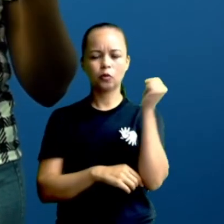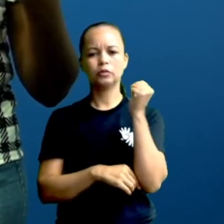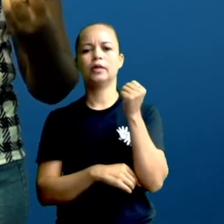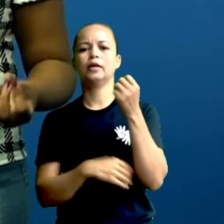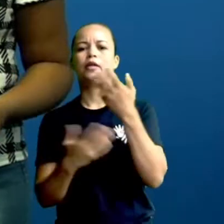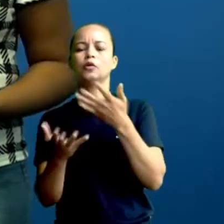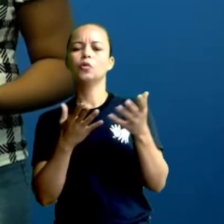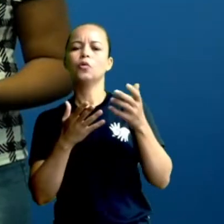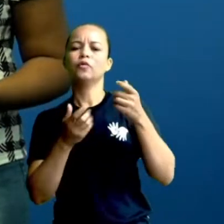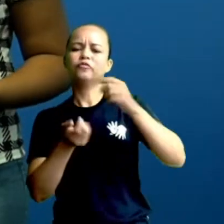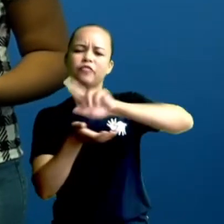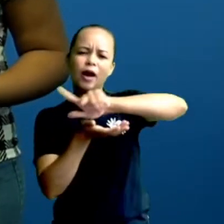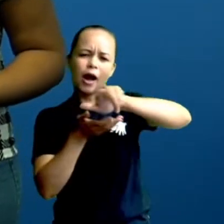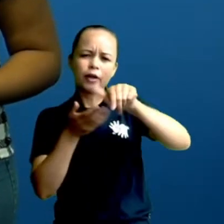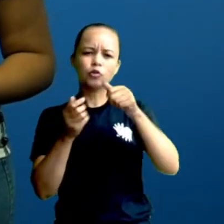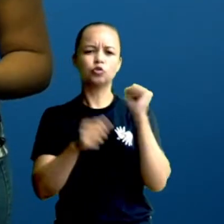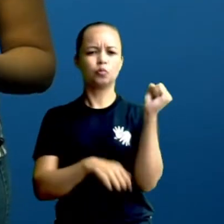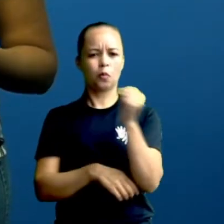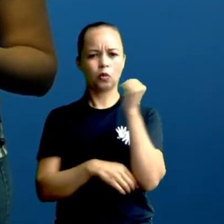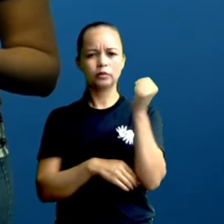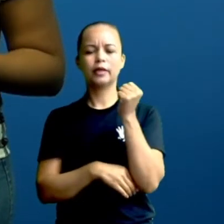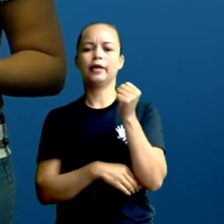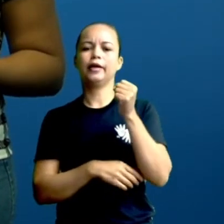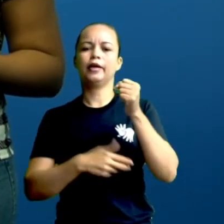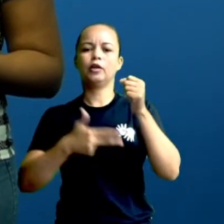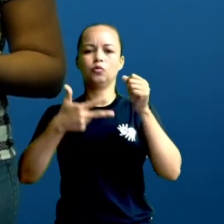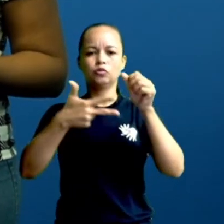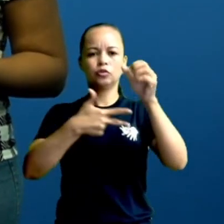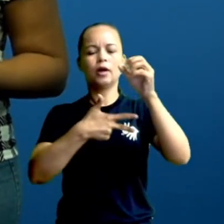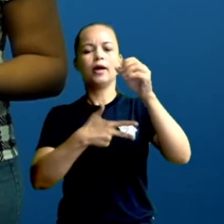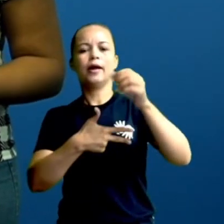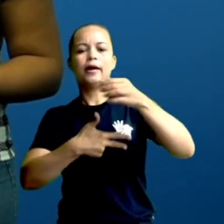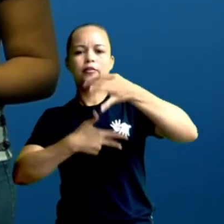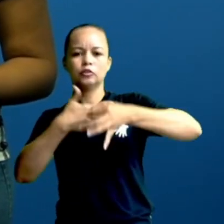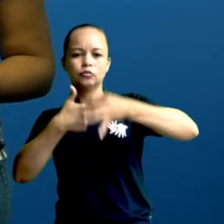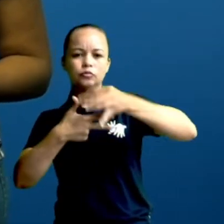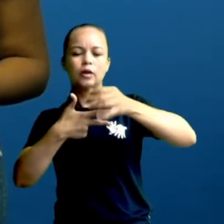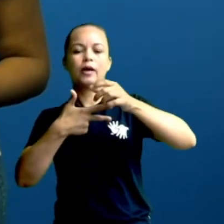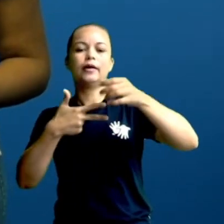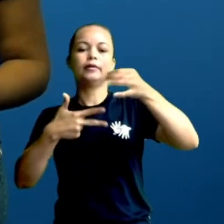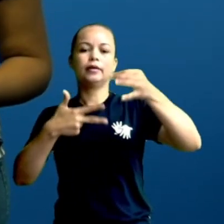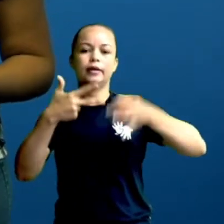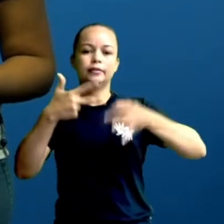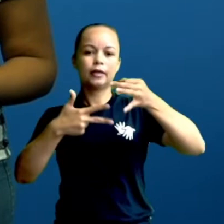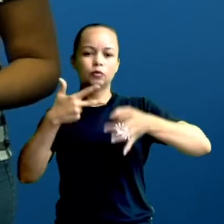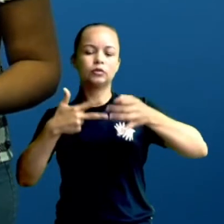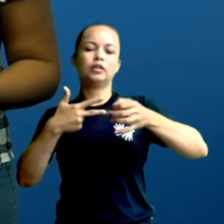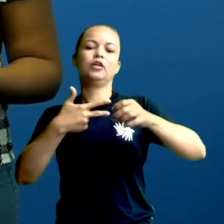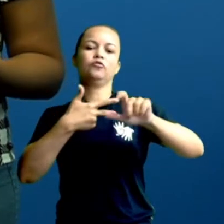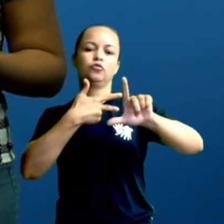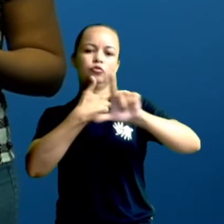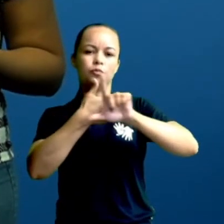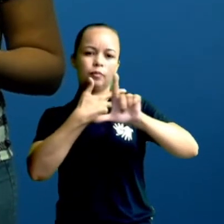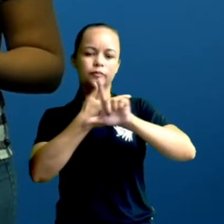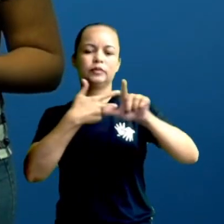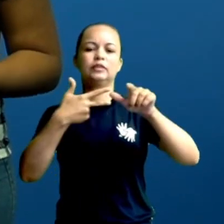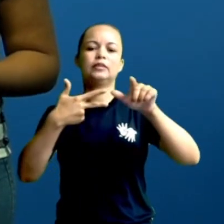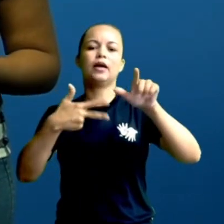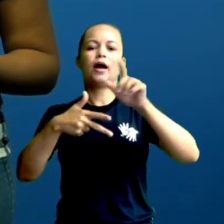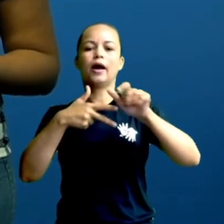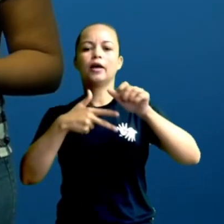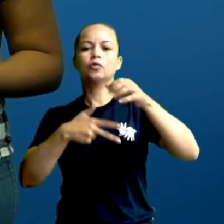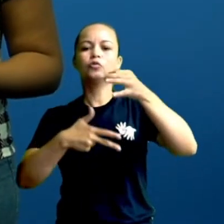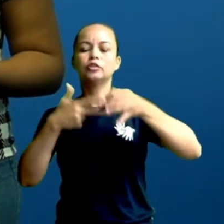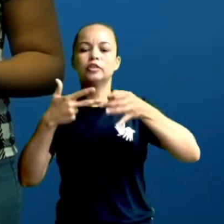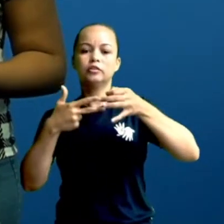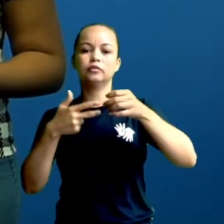executivo, judiciário e legislativo. Então, os estados, eles têm os seus poderes, né? Executivo,